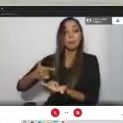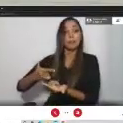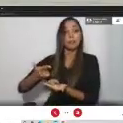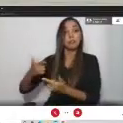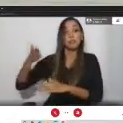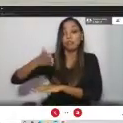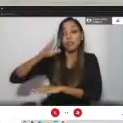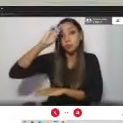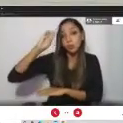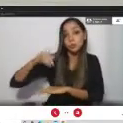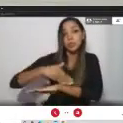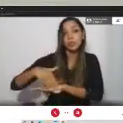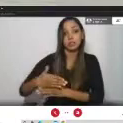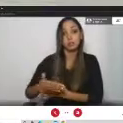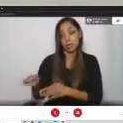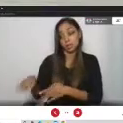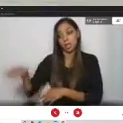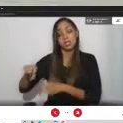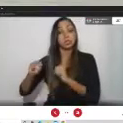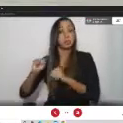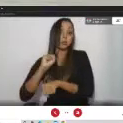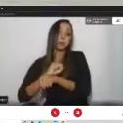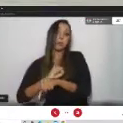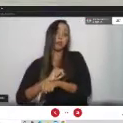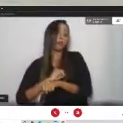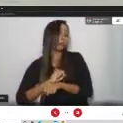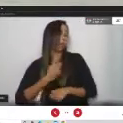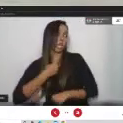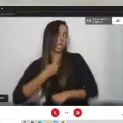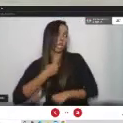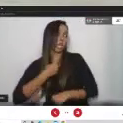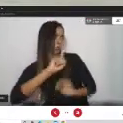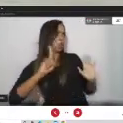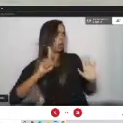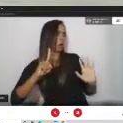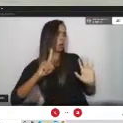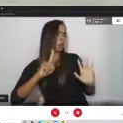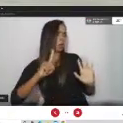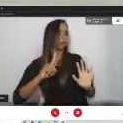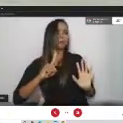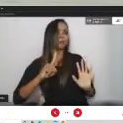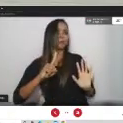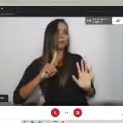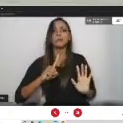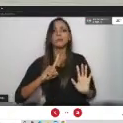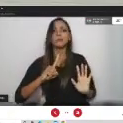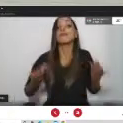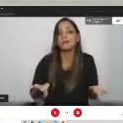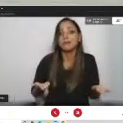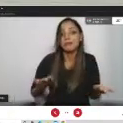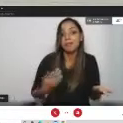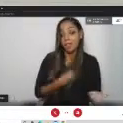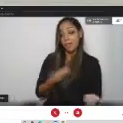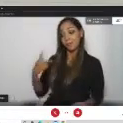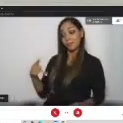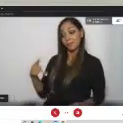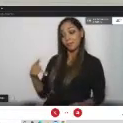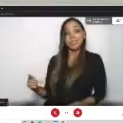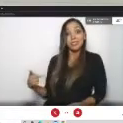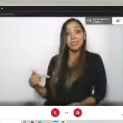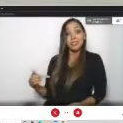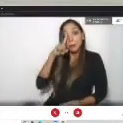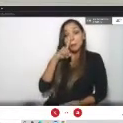jogo também. Quem é que vai querer se aglomerar? Quem é que vai querer sair? Evitar a aglomeração. Então,